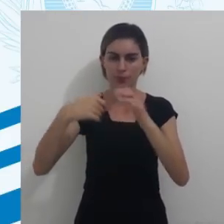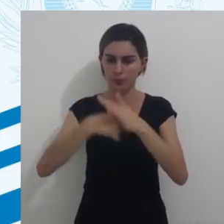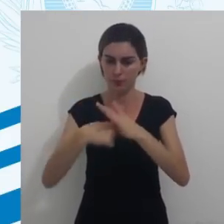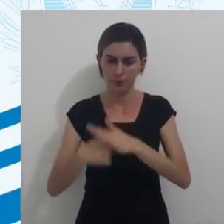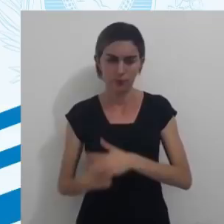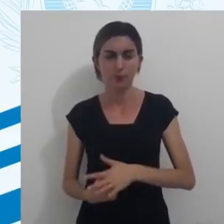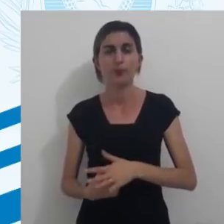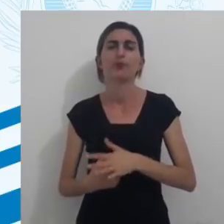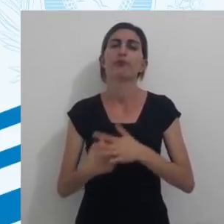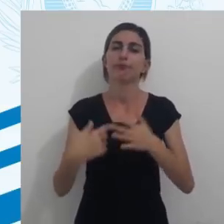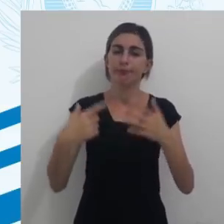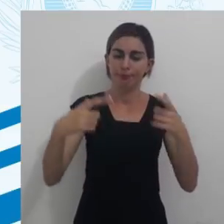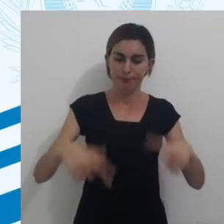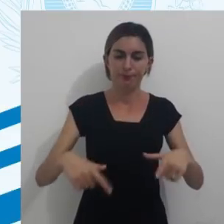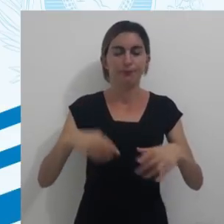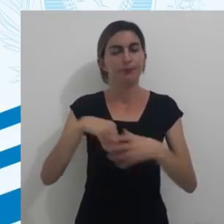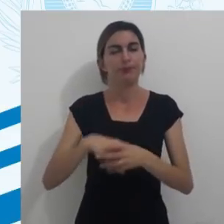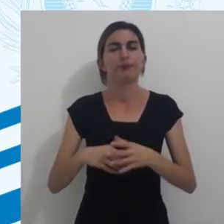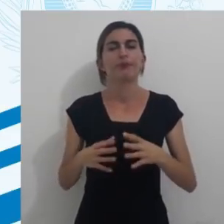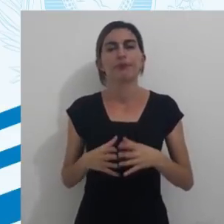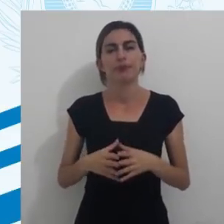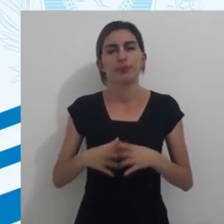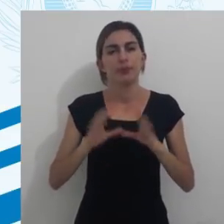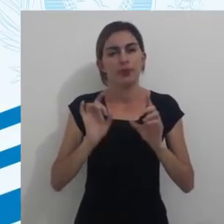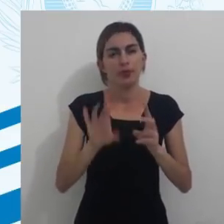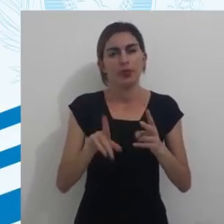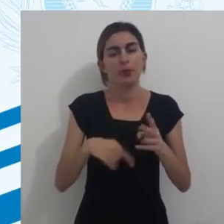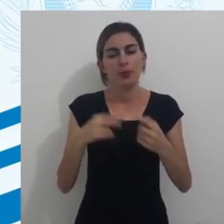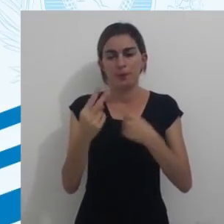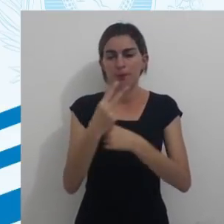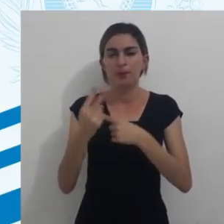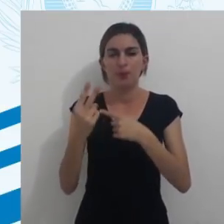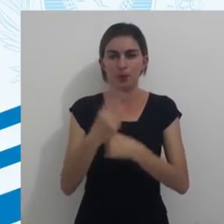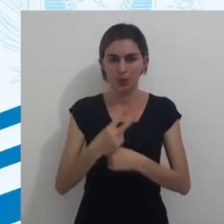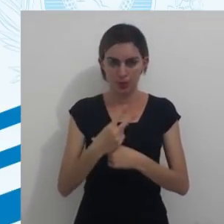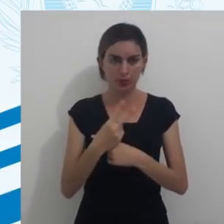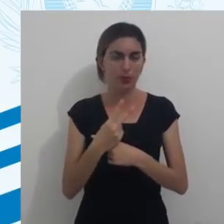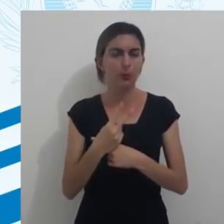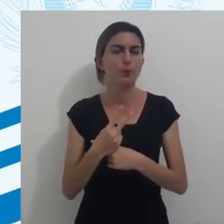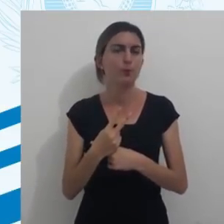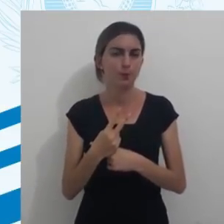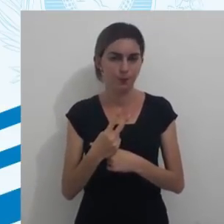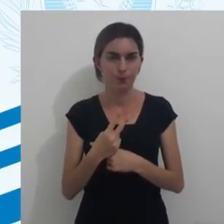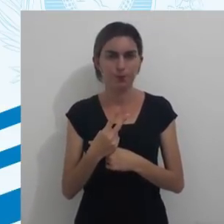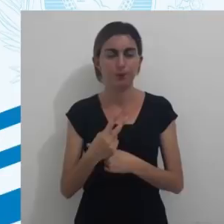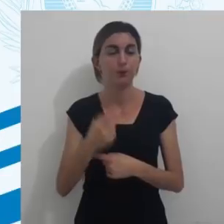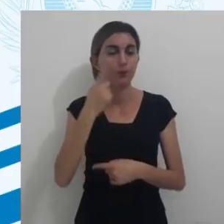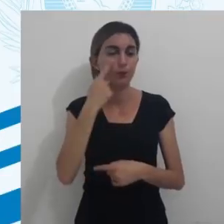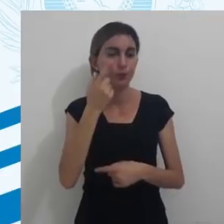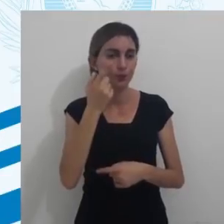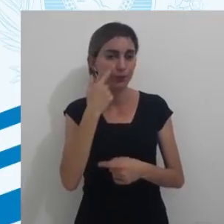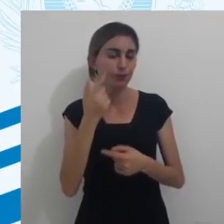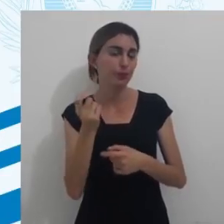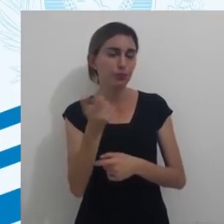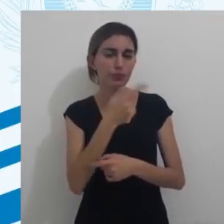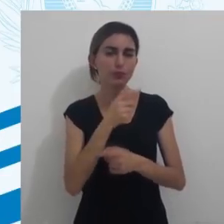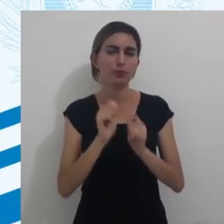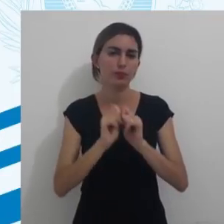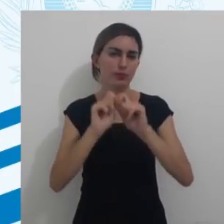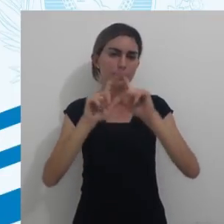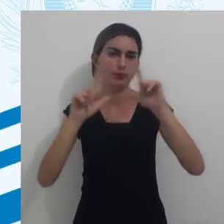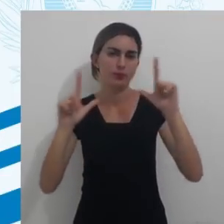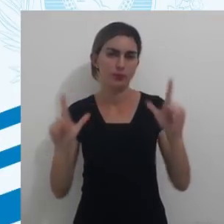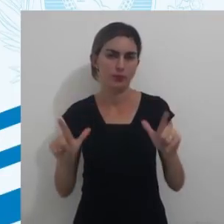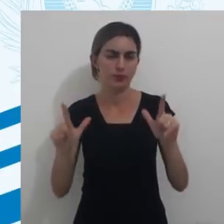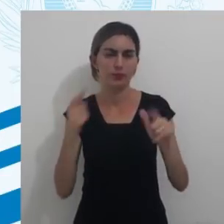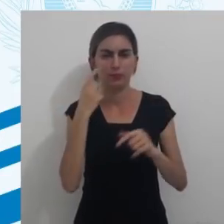que estão no local. Sobre a proteção radiológica. Vejam aí, aluno, essa